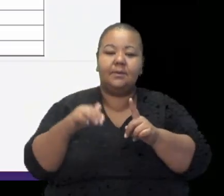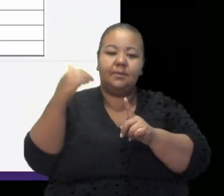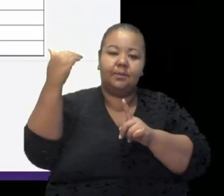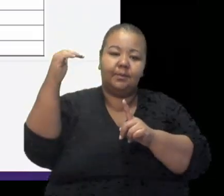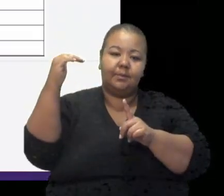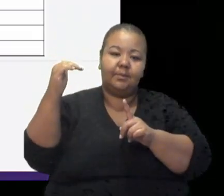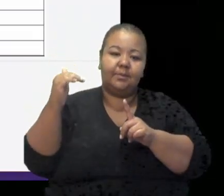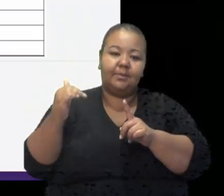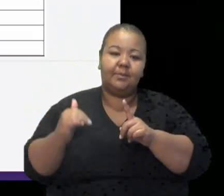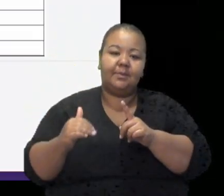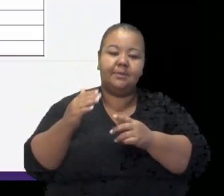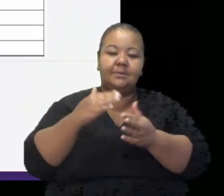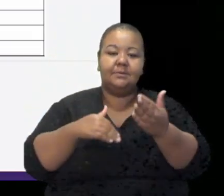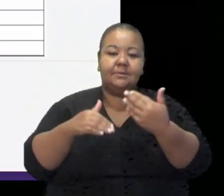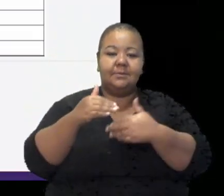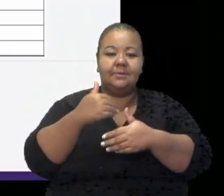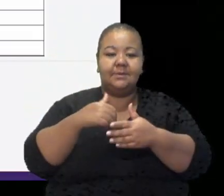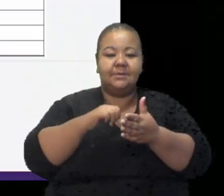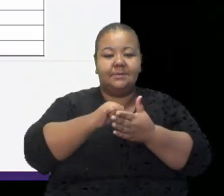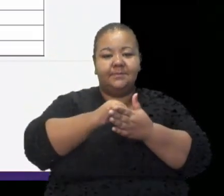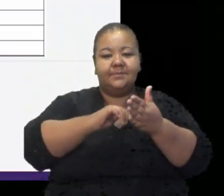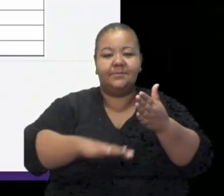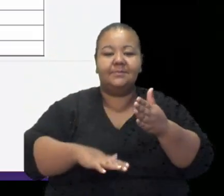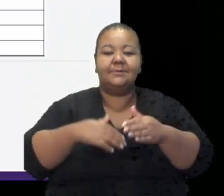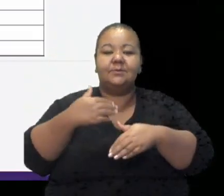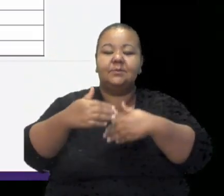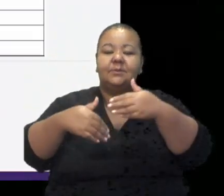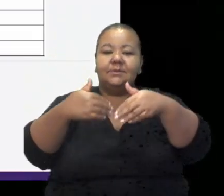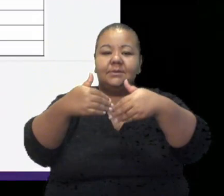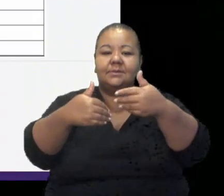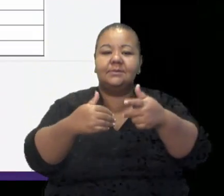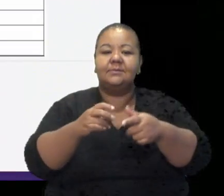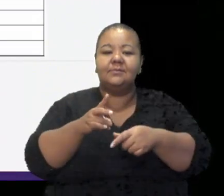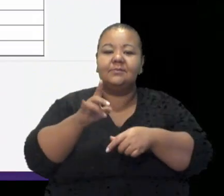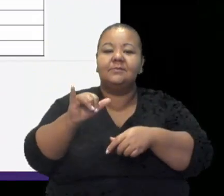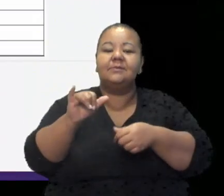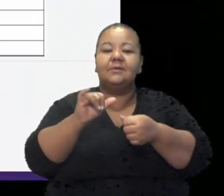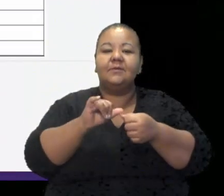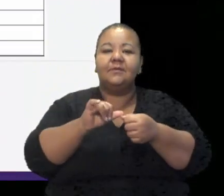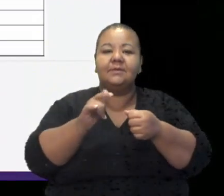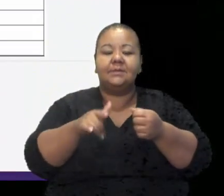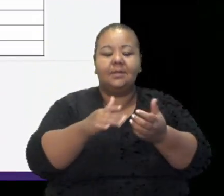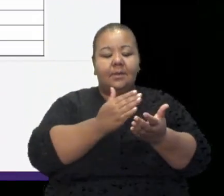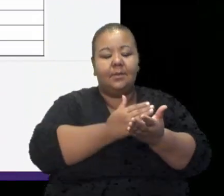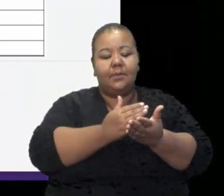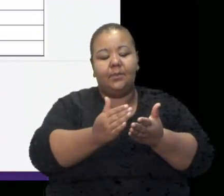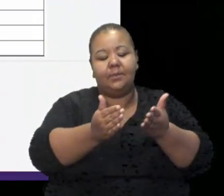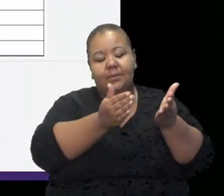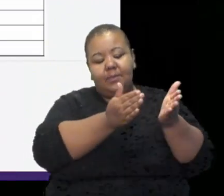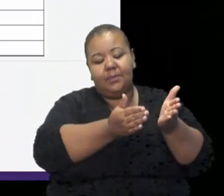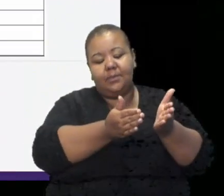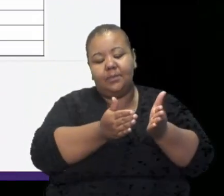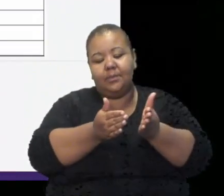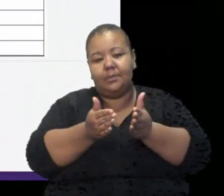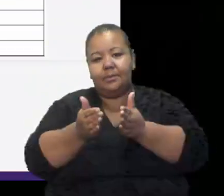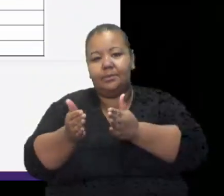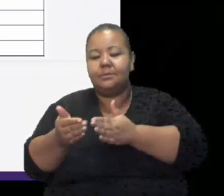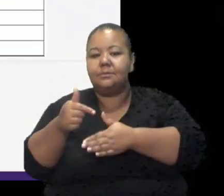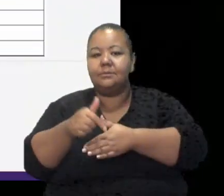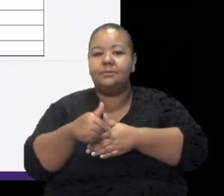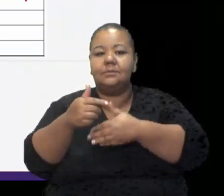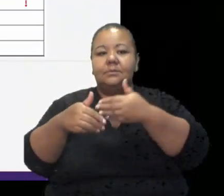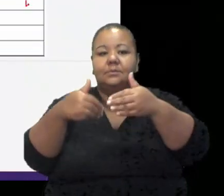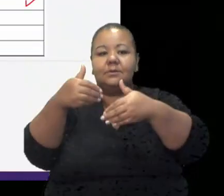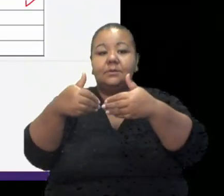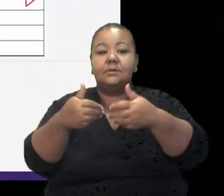todas as atividades, né, do processo. O que eu vou fazer de ponta a ponta deste